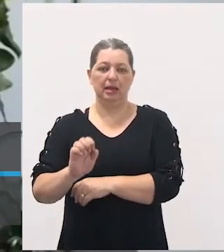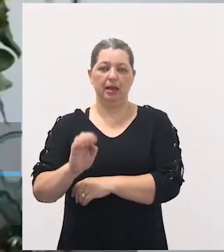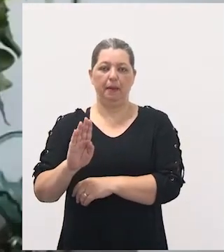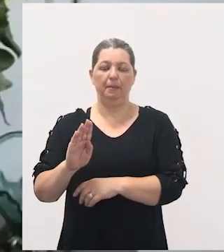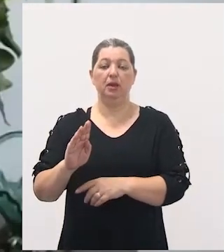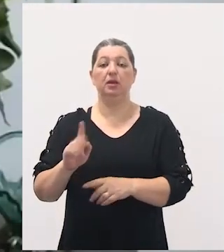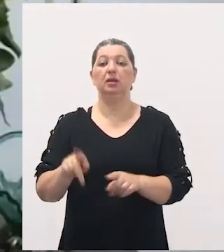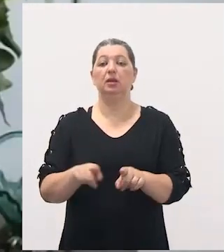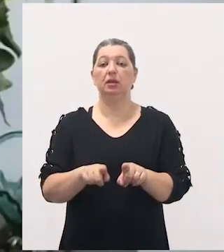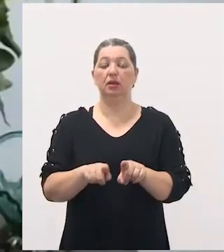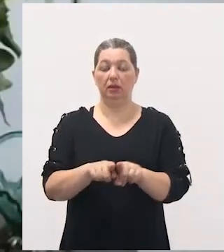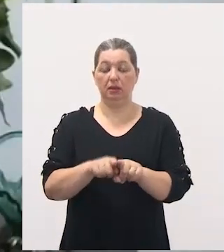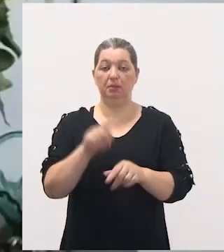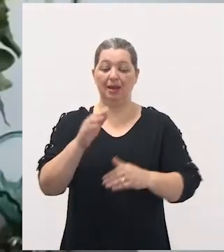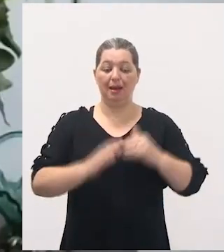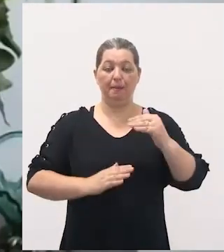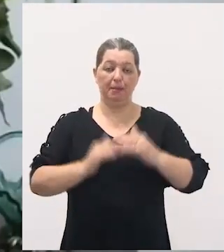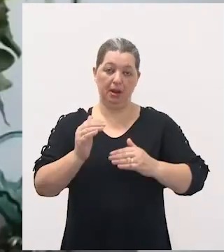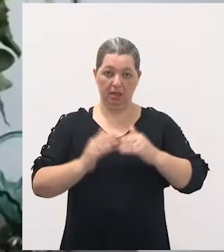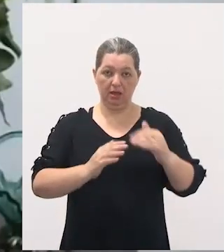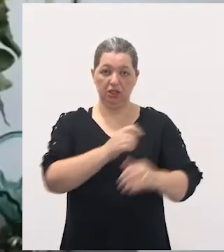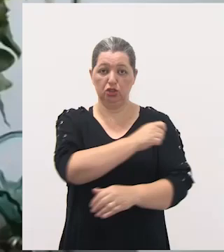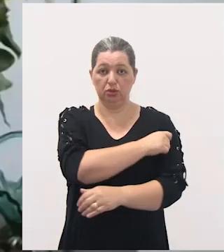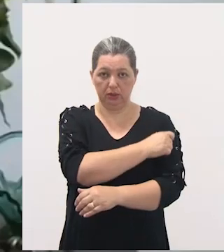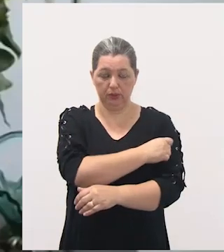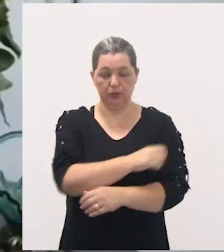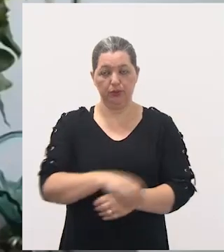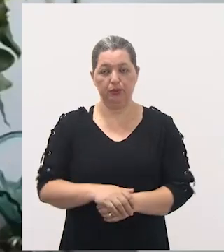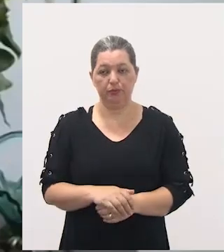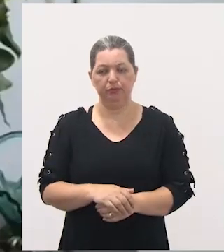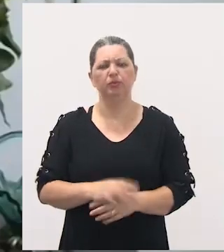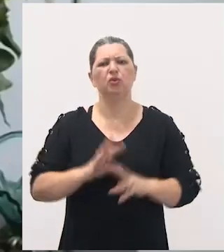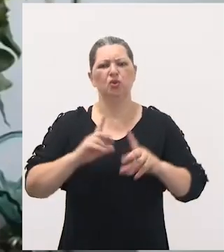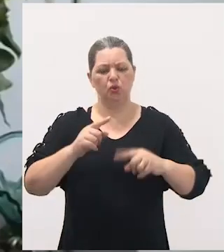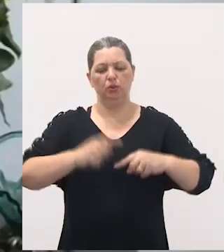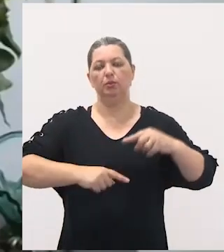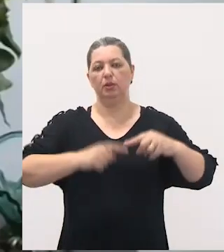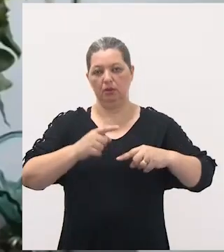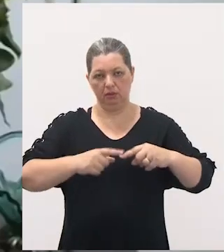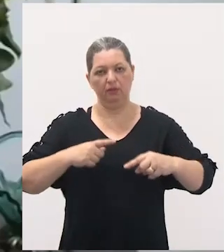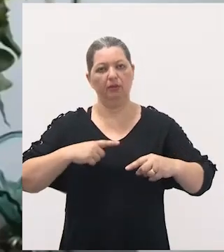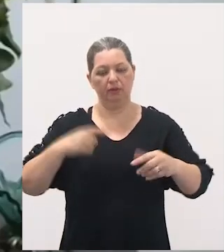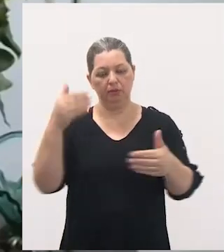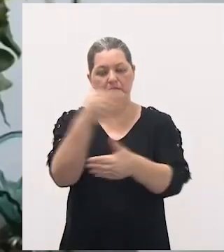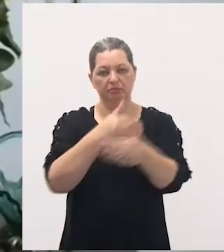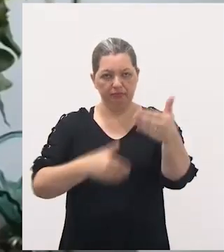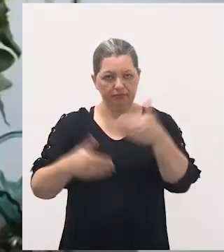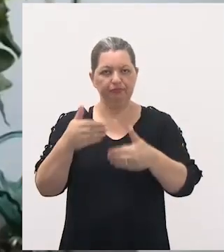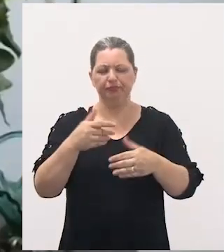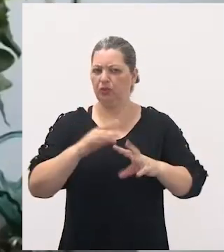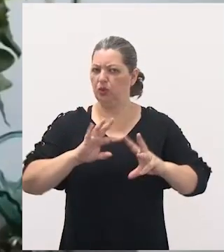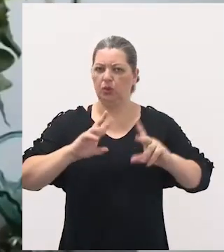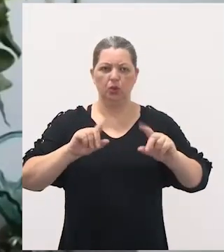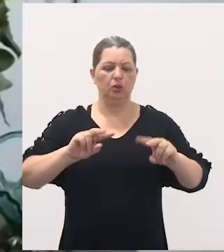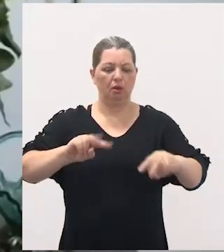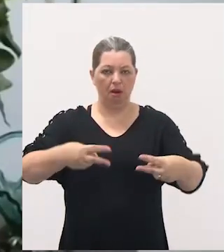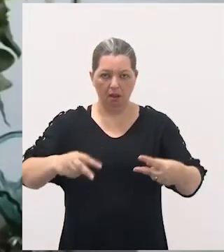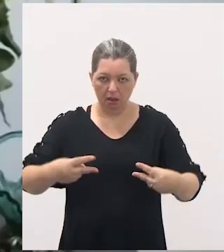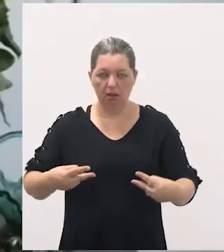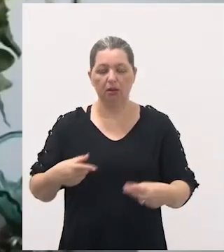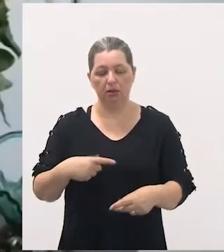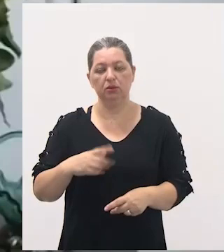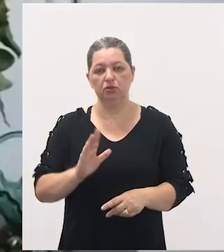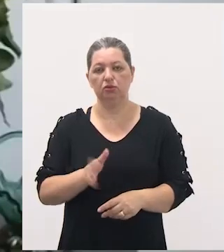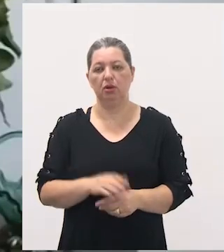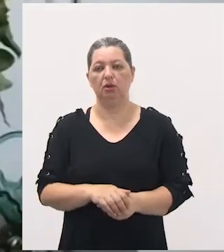estudantes. Todo o material que nós estamos aqui, vocês vão ver todo o PPT, os links, todo esse material de apoio vai